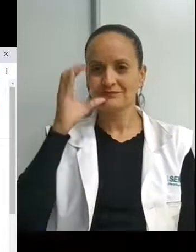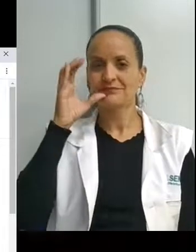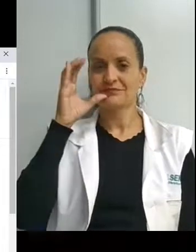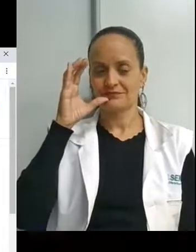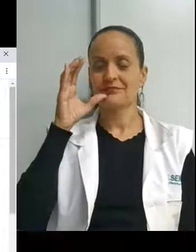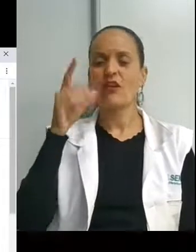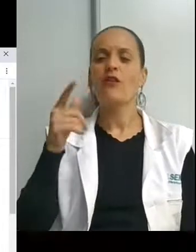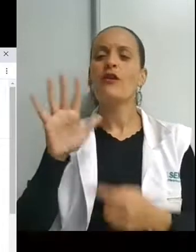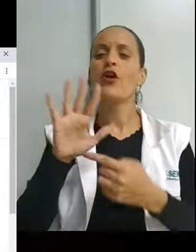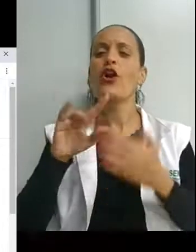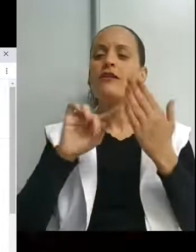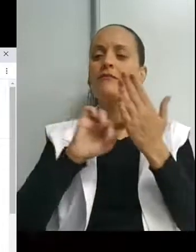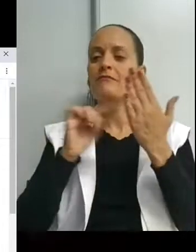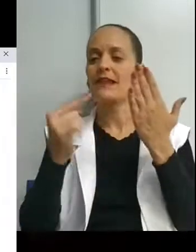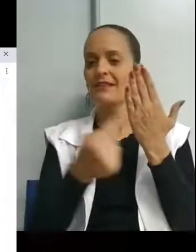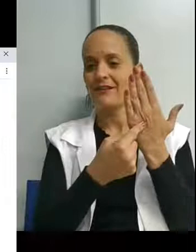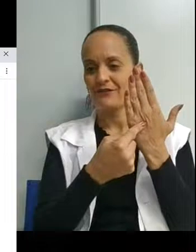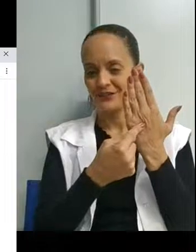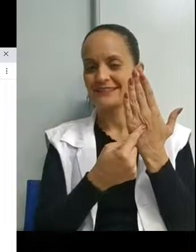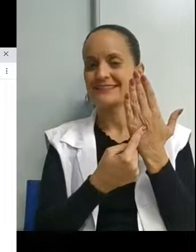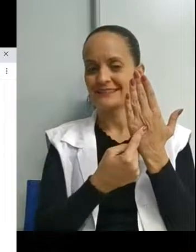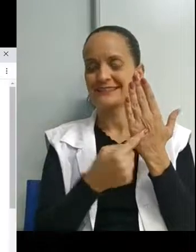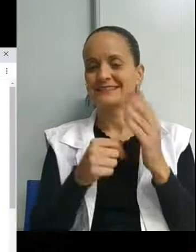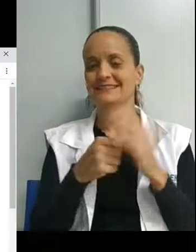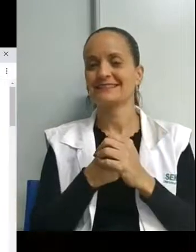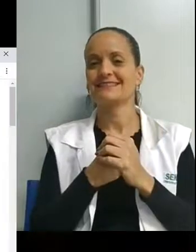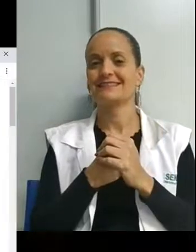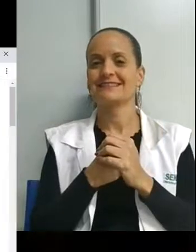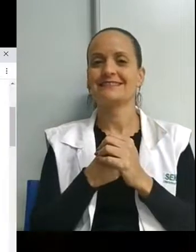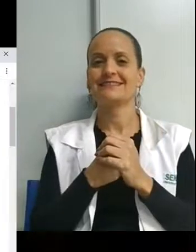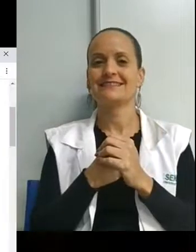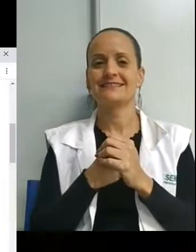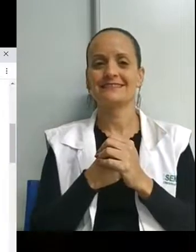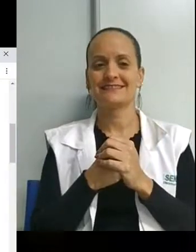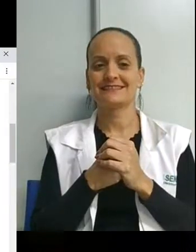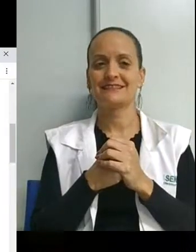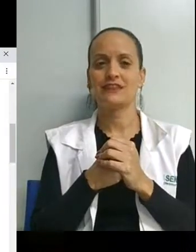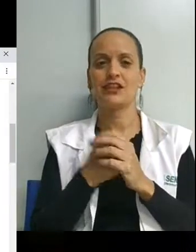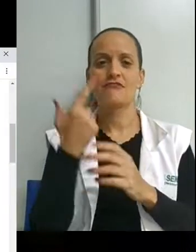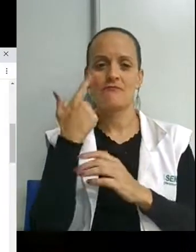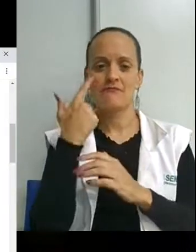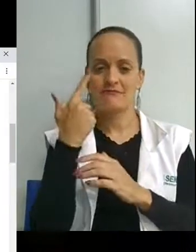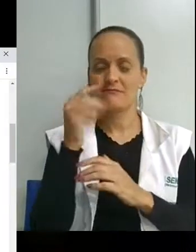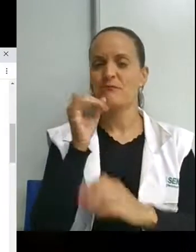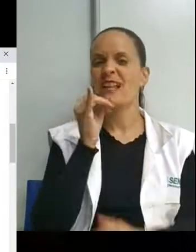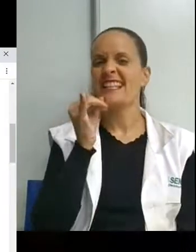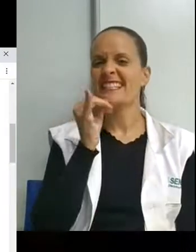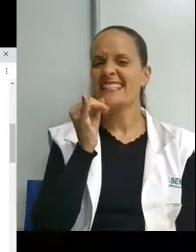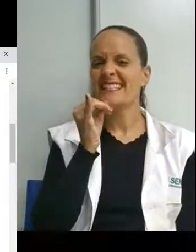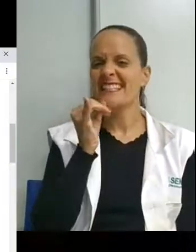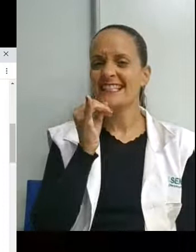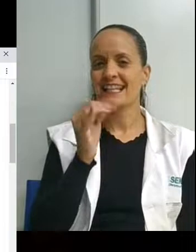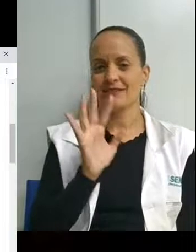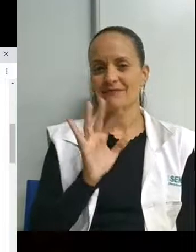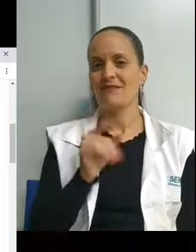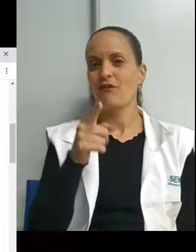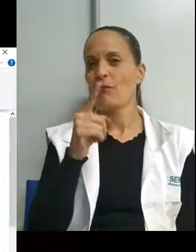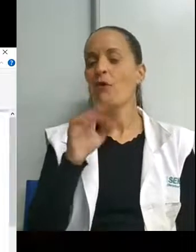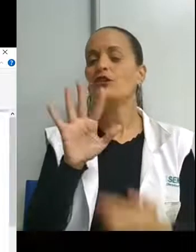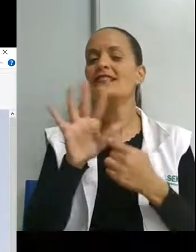Então, aqui, por exemplo, ó, em plena sexta-feira, hein? Olhar um negócio desse aqui, você tá doido. Vamos lá, copiar. Vou usar isso aqui,